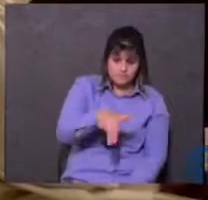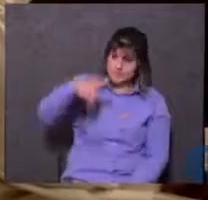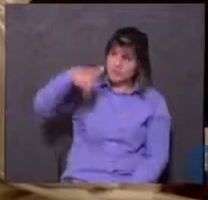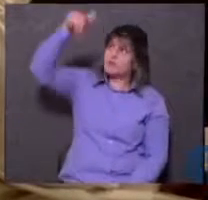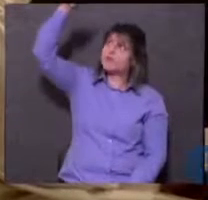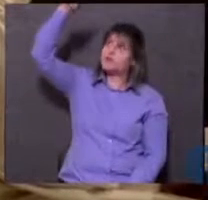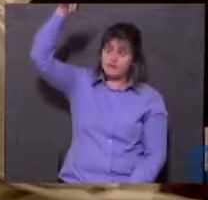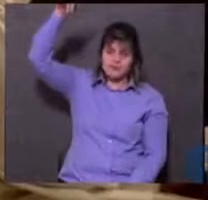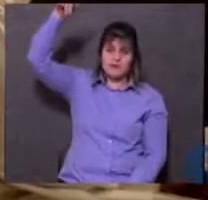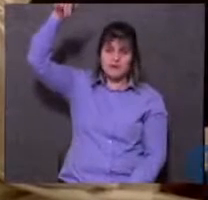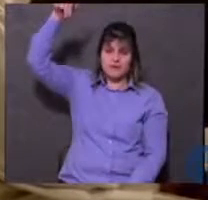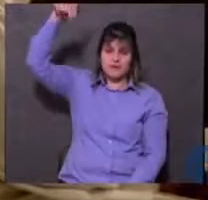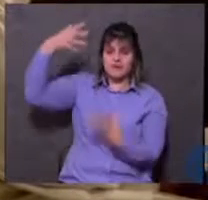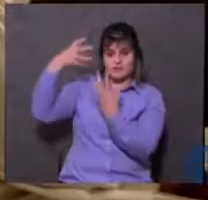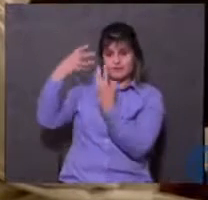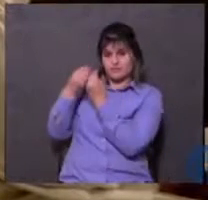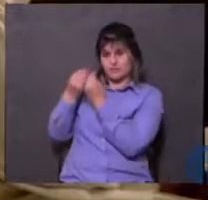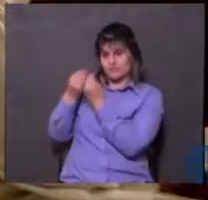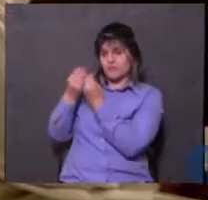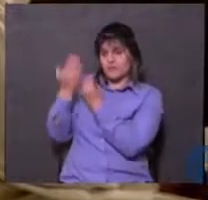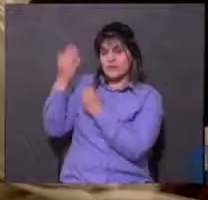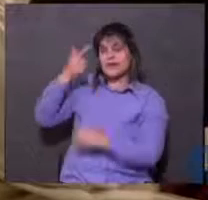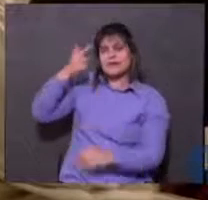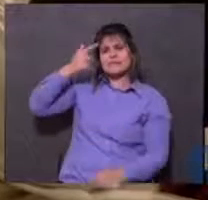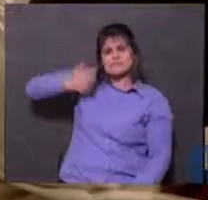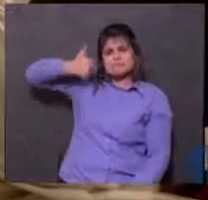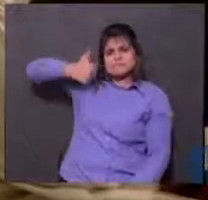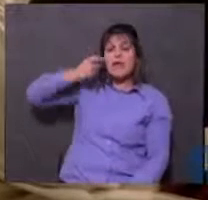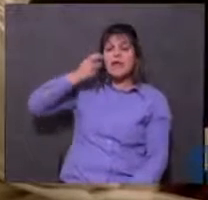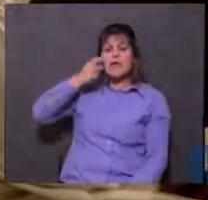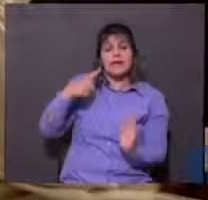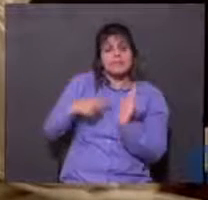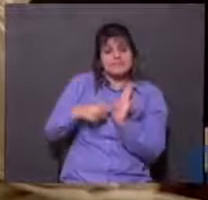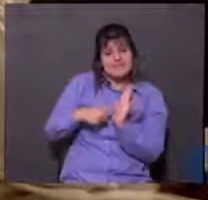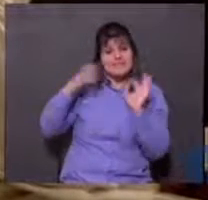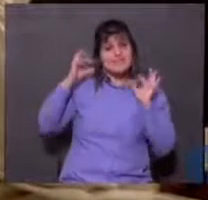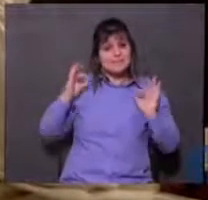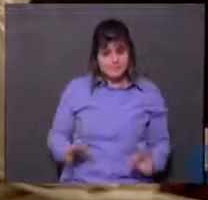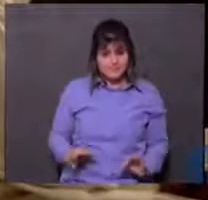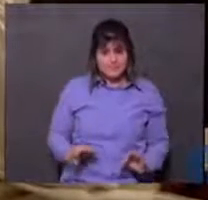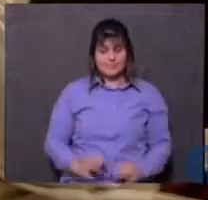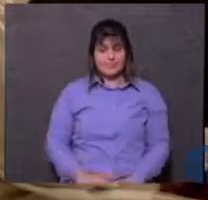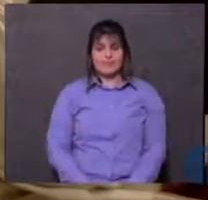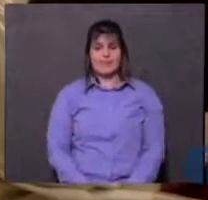céu, principalmente aquelas que mais precisarem.